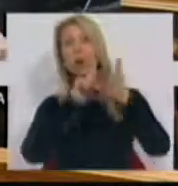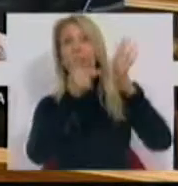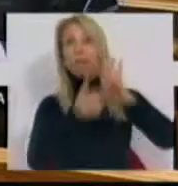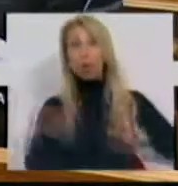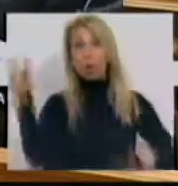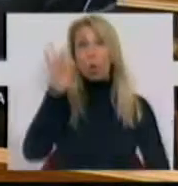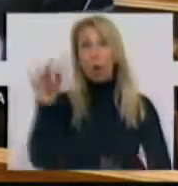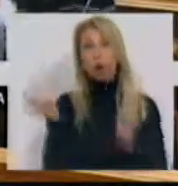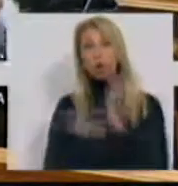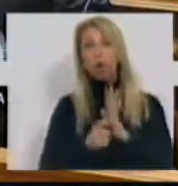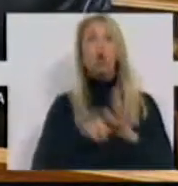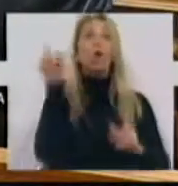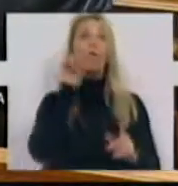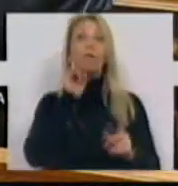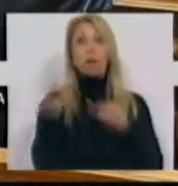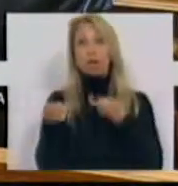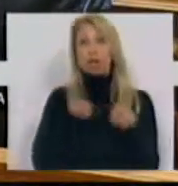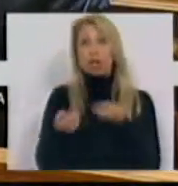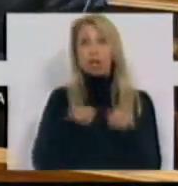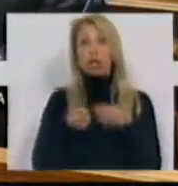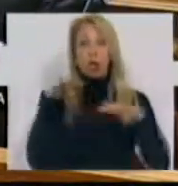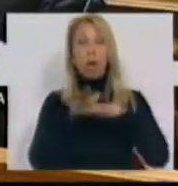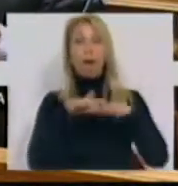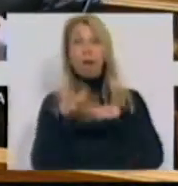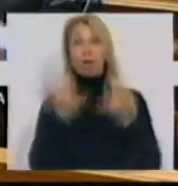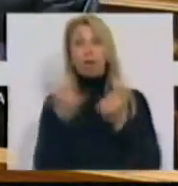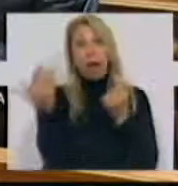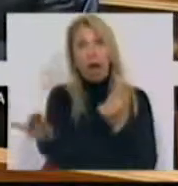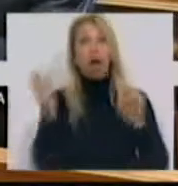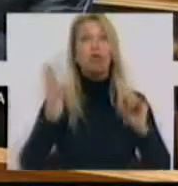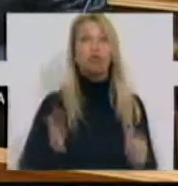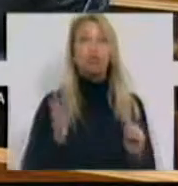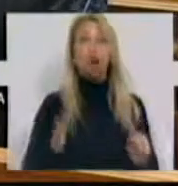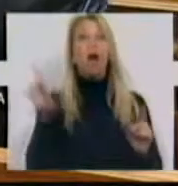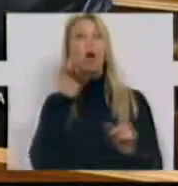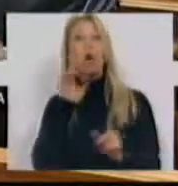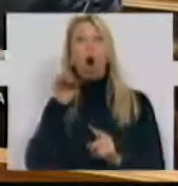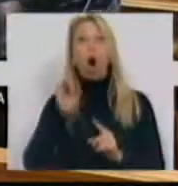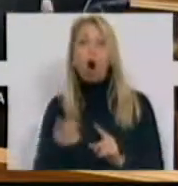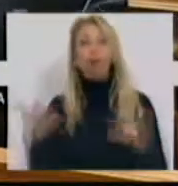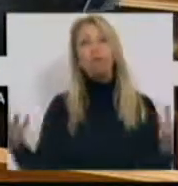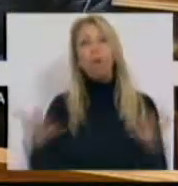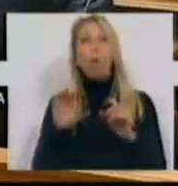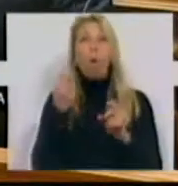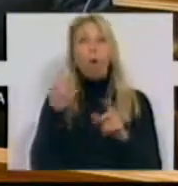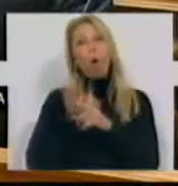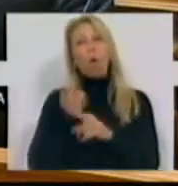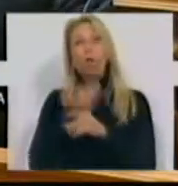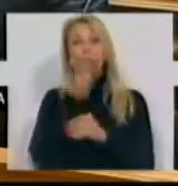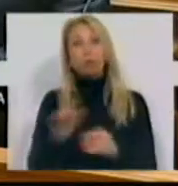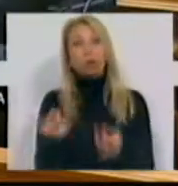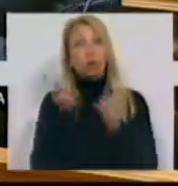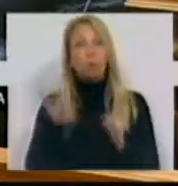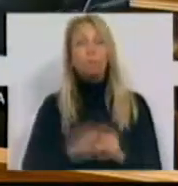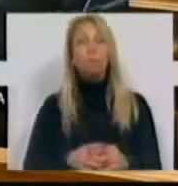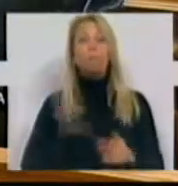ponto de classificação e gestão da rede rodoviária já existente no que diz respeito à sua qualidade e aos seus pontos negros, neste caso aos pontos fracos, e